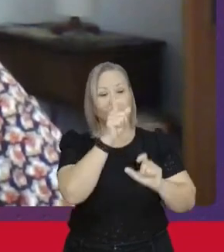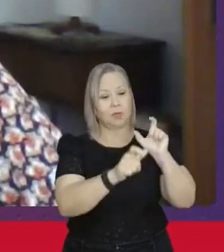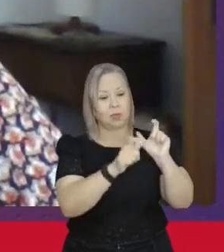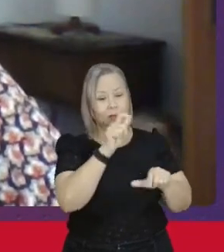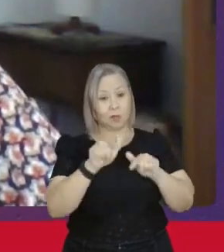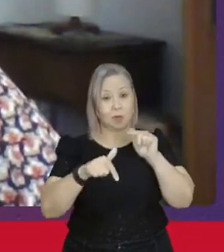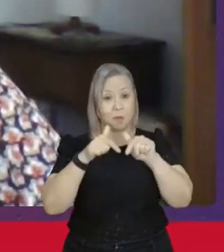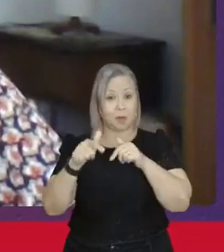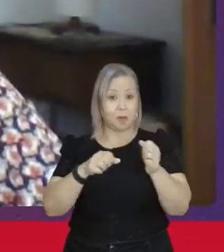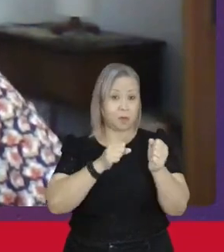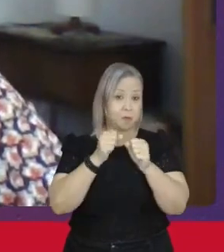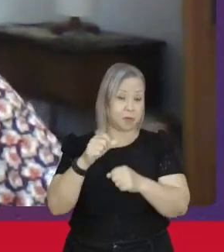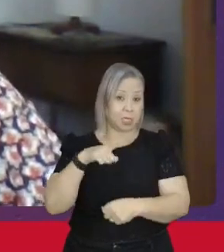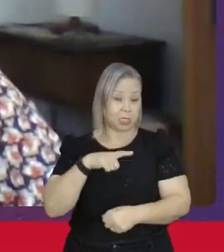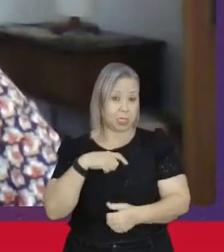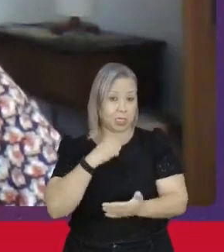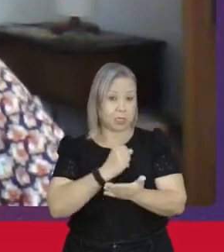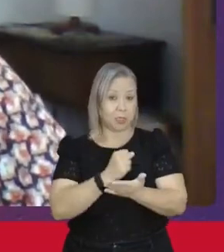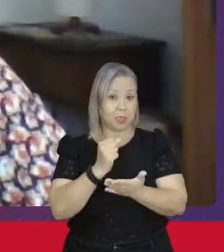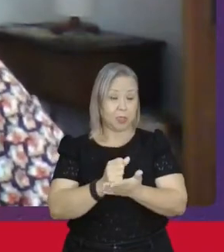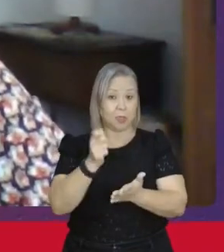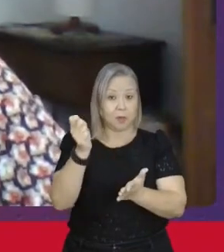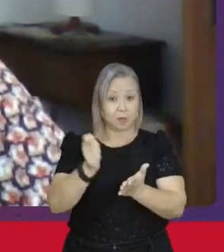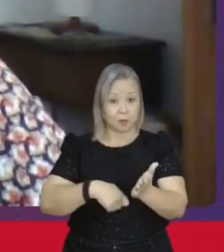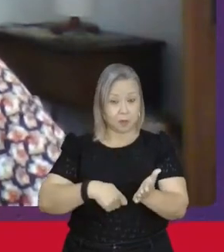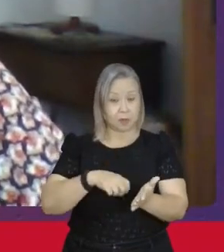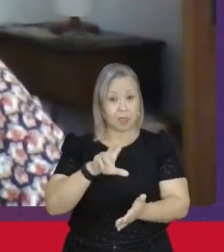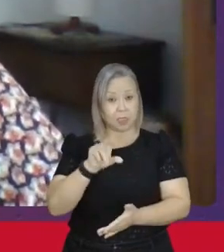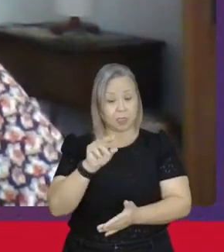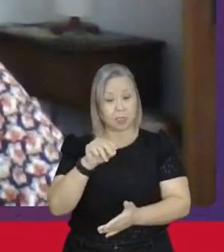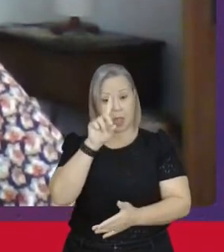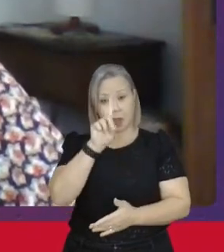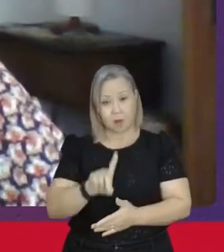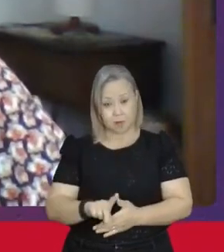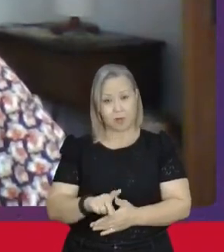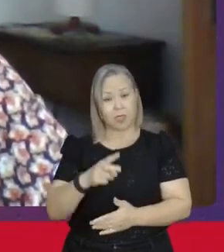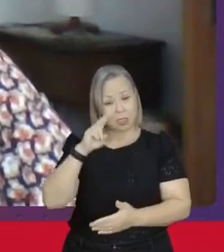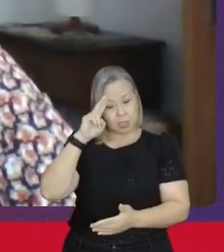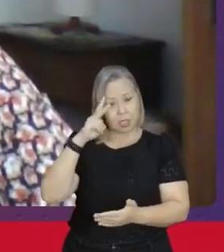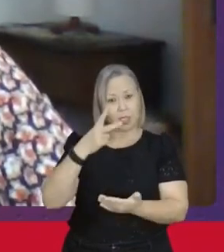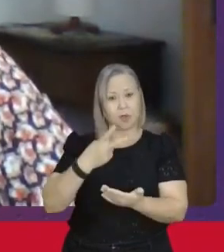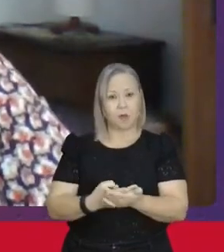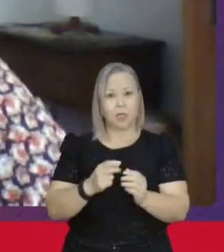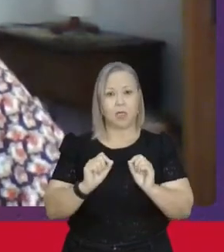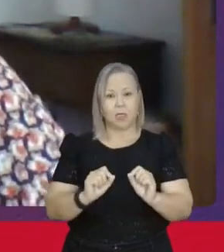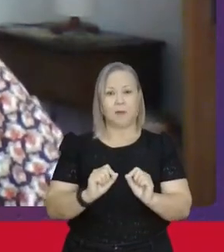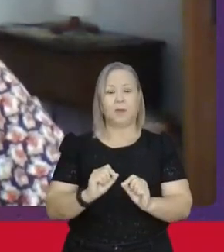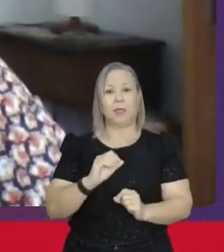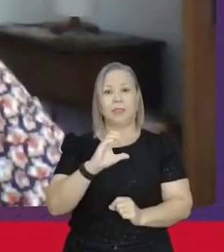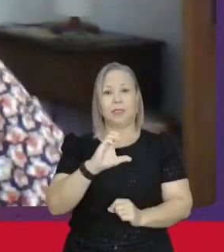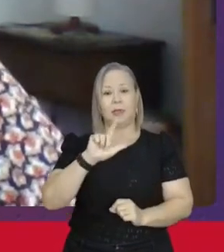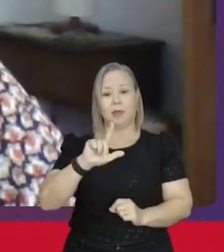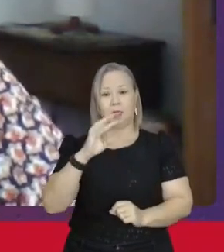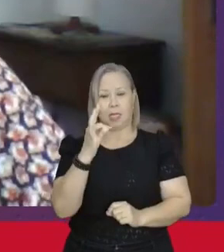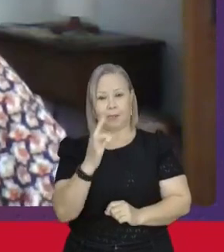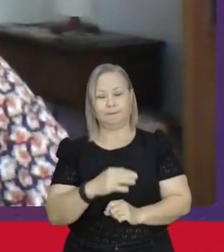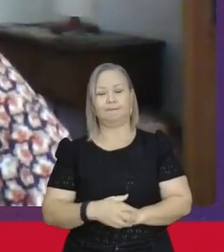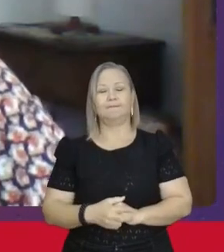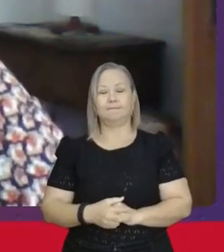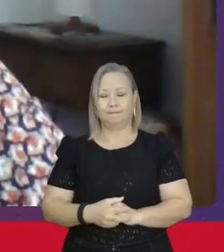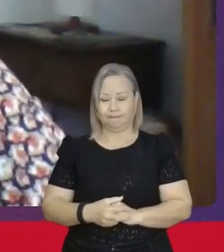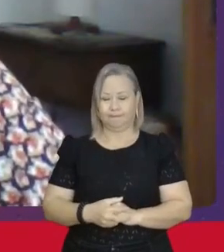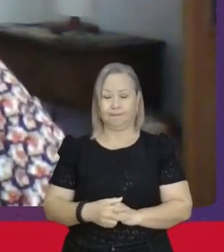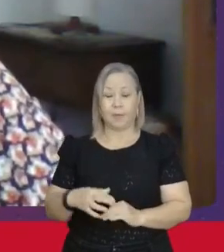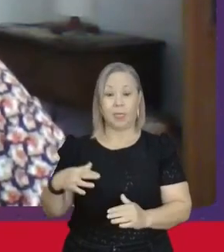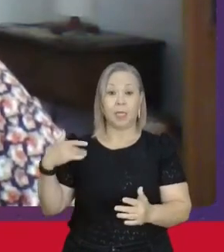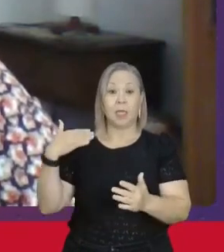trabalhadores pudessem ter carteira de trabalho assinado com todos os direitos reconhecidos pela CLT. Muito bem,